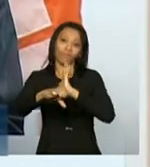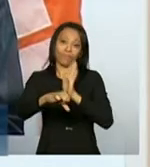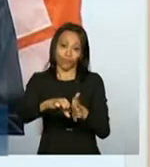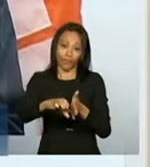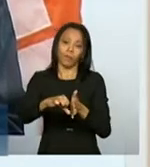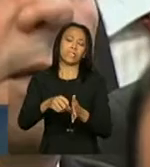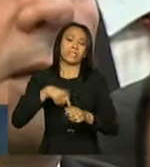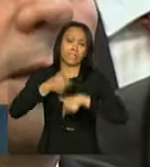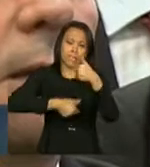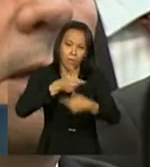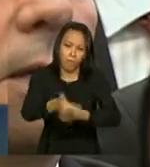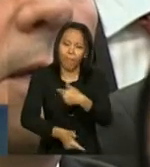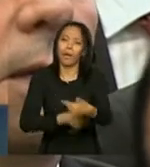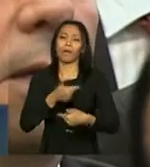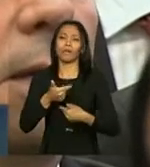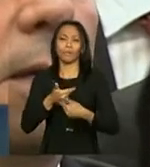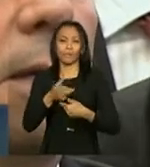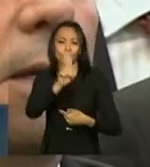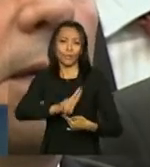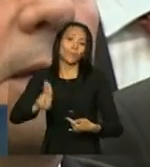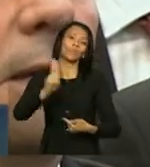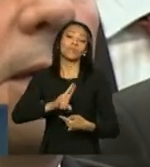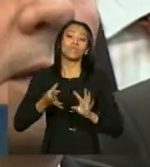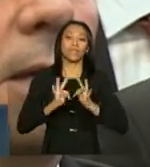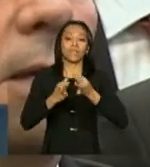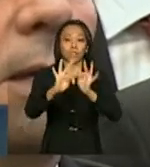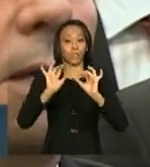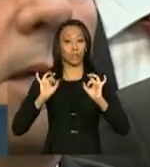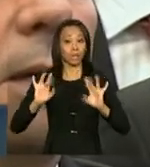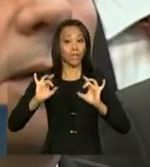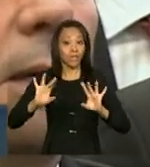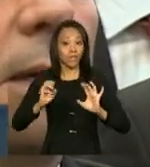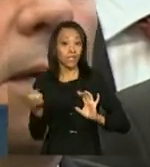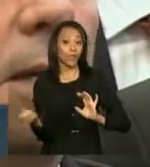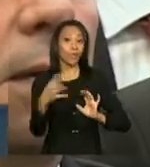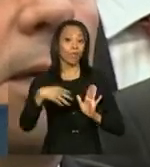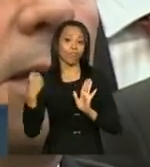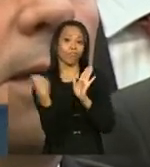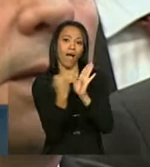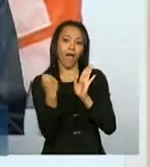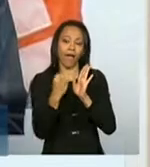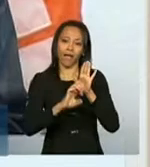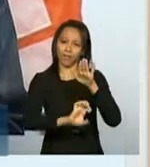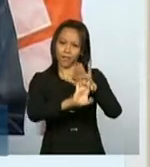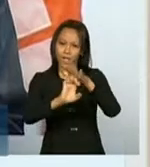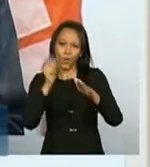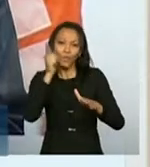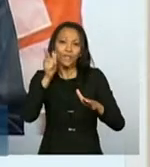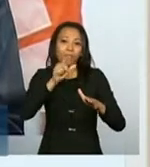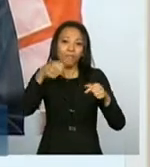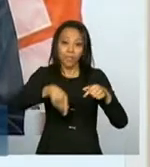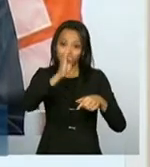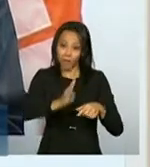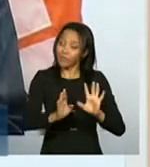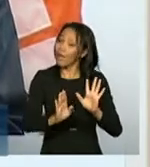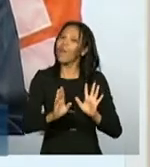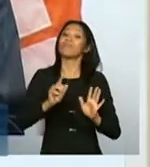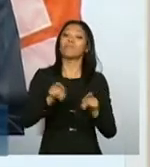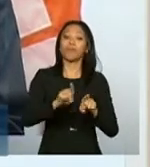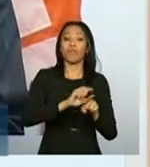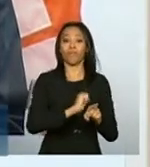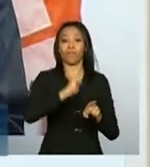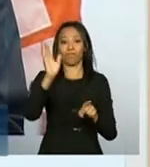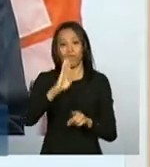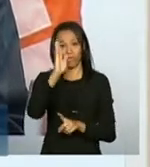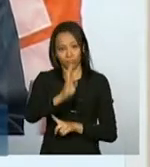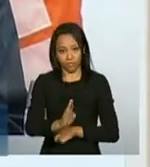dedicação, empenho, tecnologia e qualidade com a nova marca, ganhamos mercado não só no Brasil, mas no exterior.